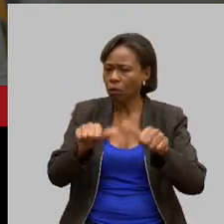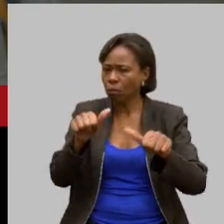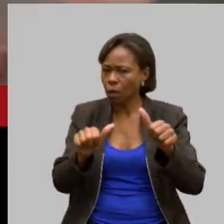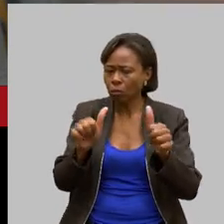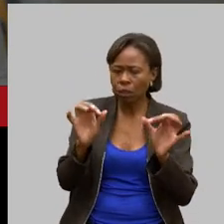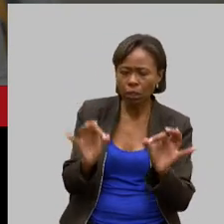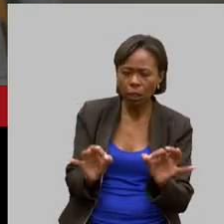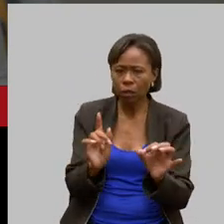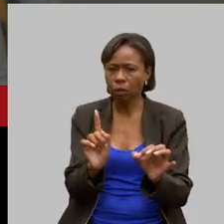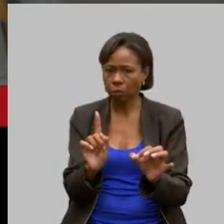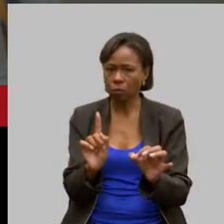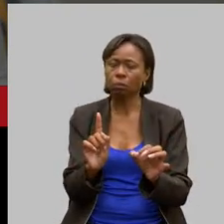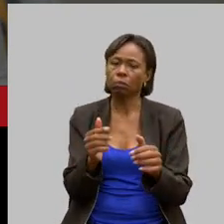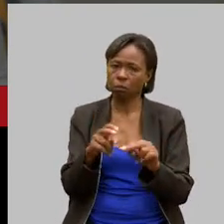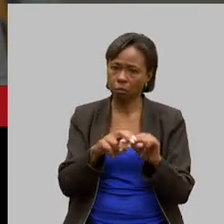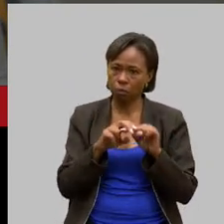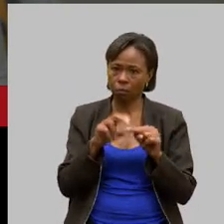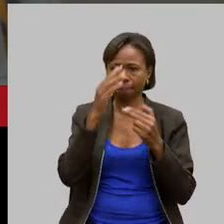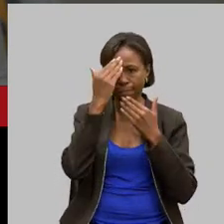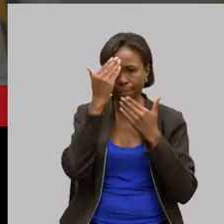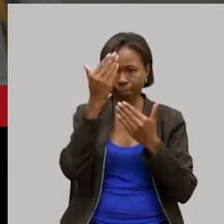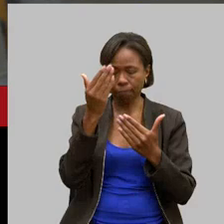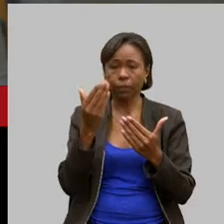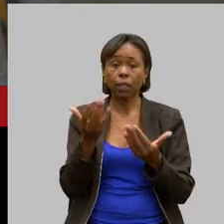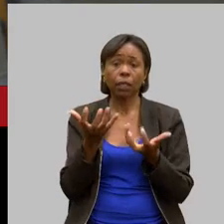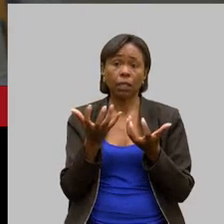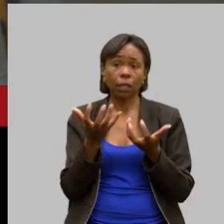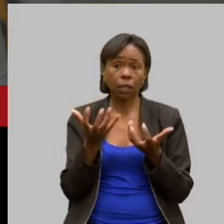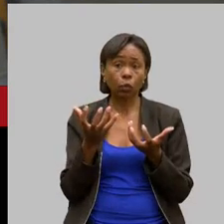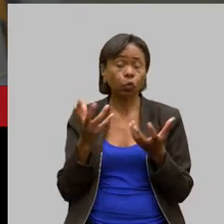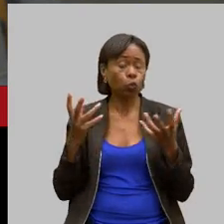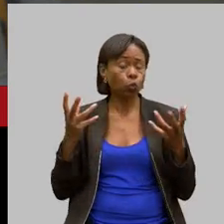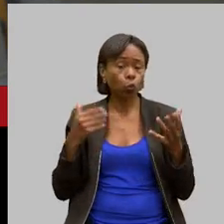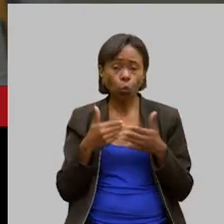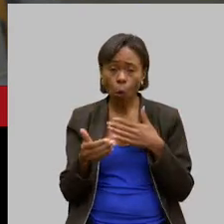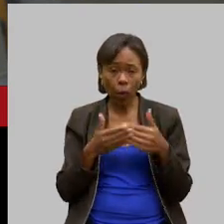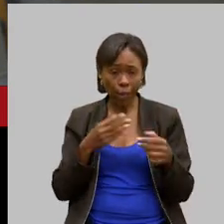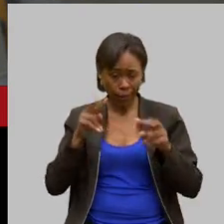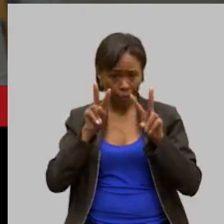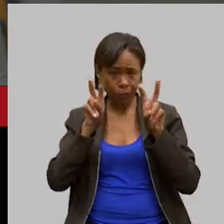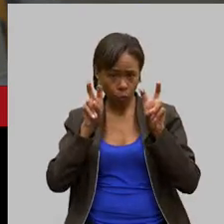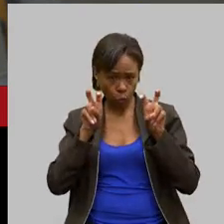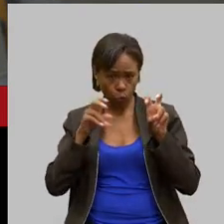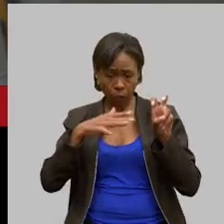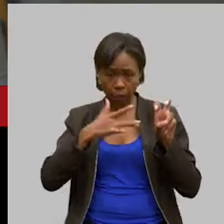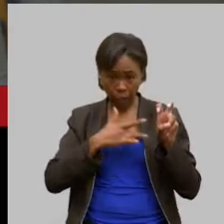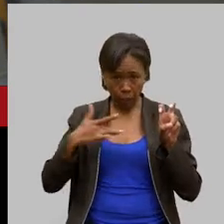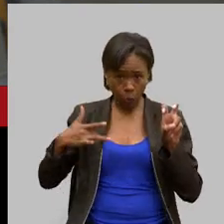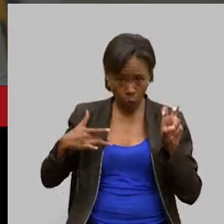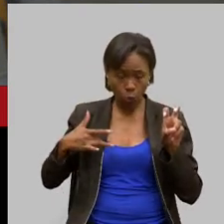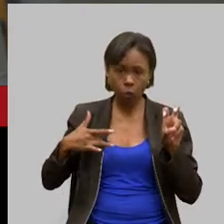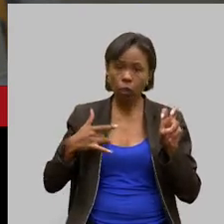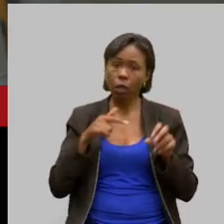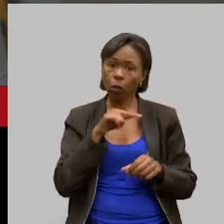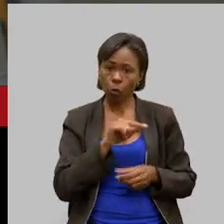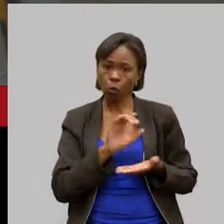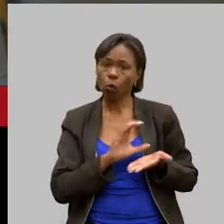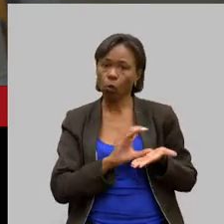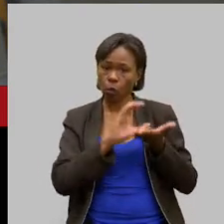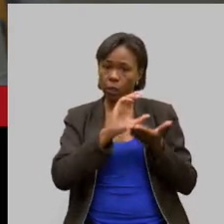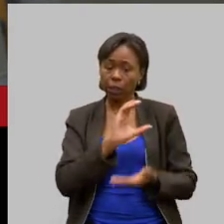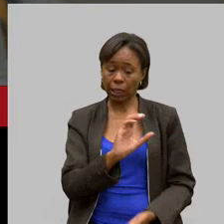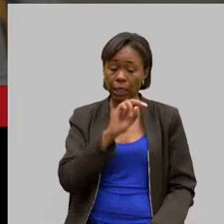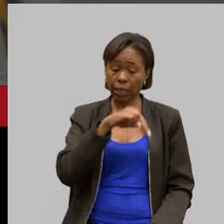agradeço e gostaria de que todas as os assuntos relacionados à saúde que o conselho continuasse sendo